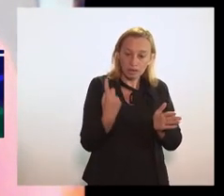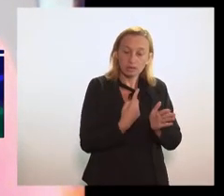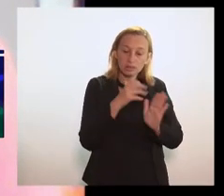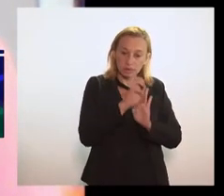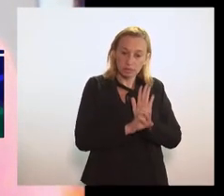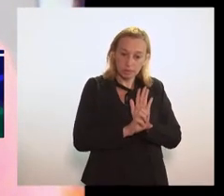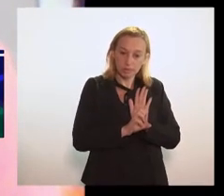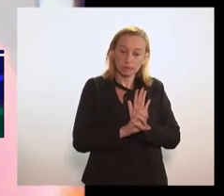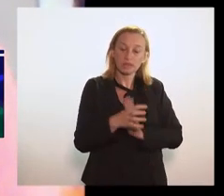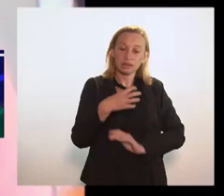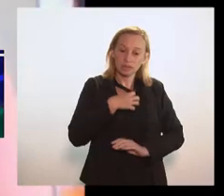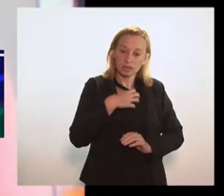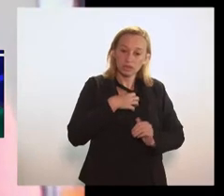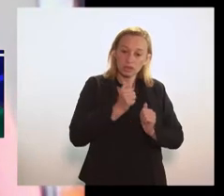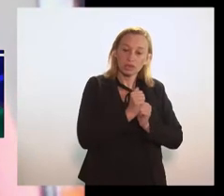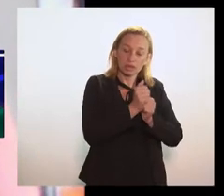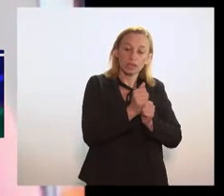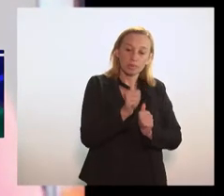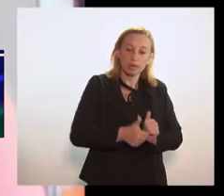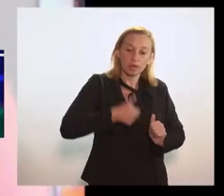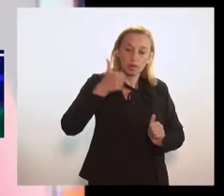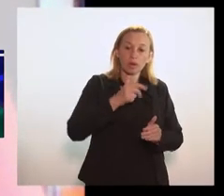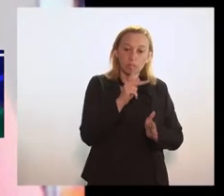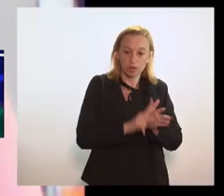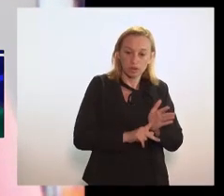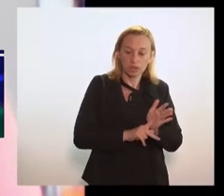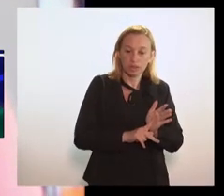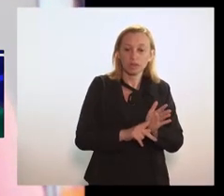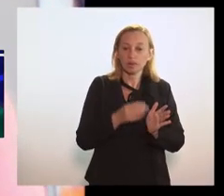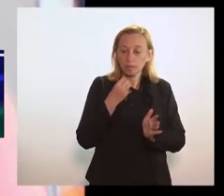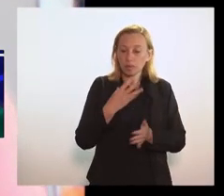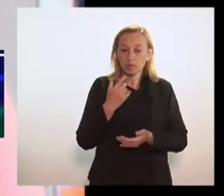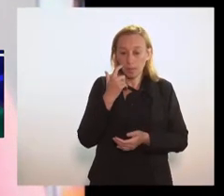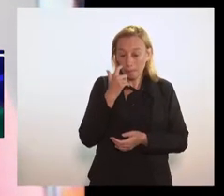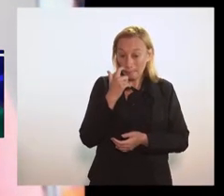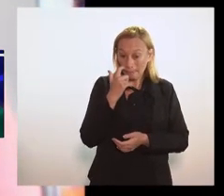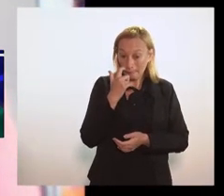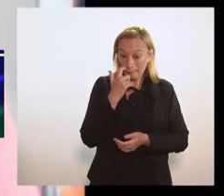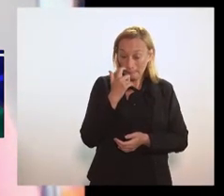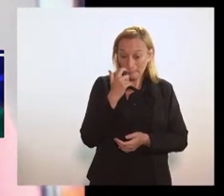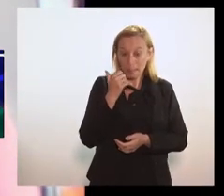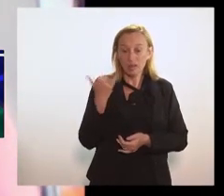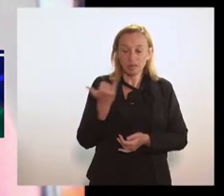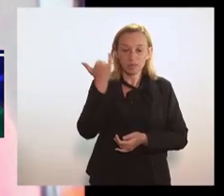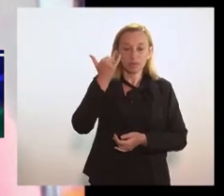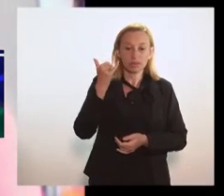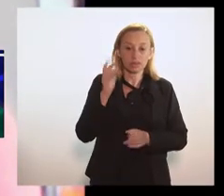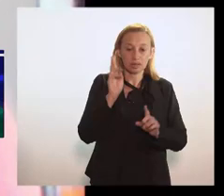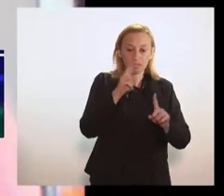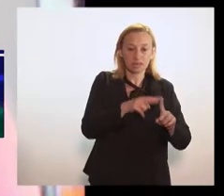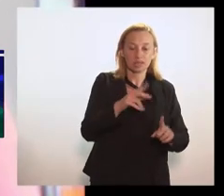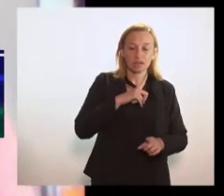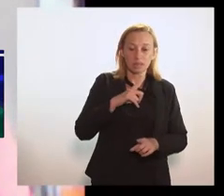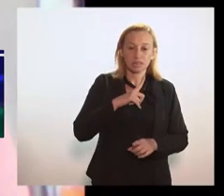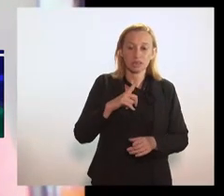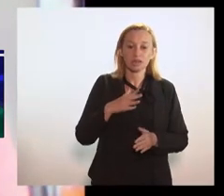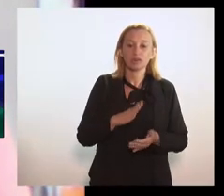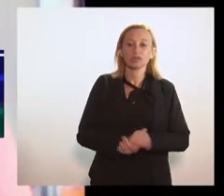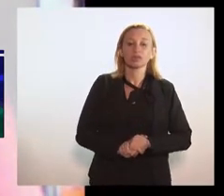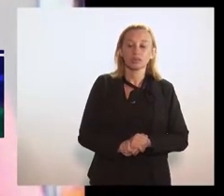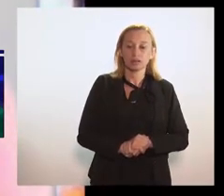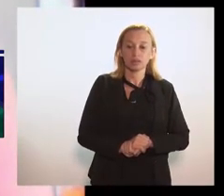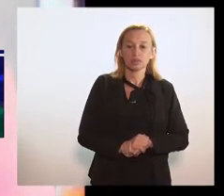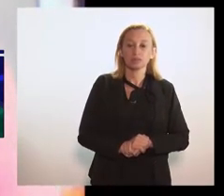que elas vão no sentido de aperfeiçoar o projeto, que eu acho que ele é muito meritório, que é importante a gente ter esses referenciais. Qual é o prazo que tem que se informar o